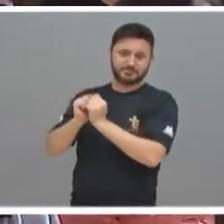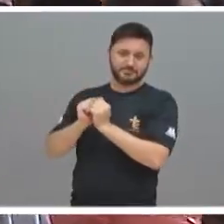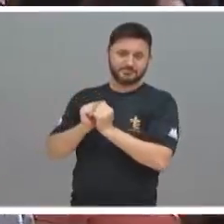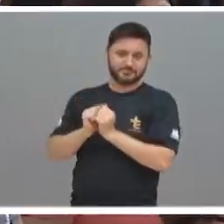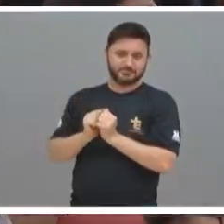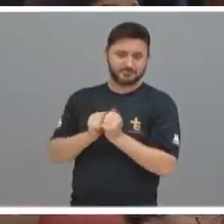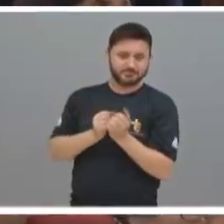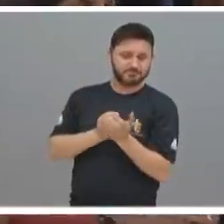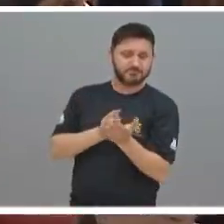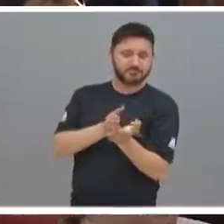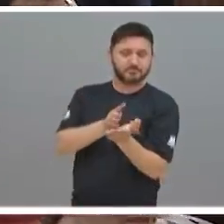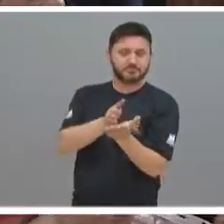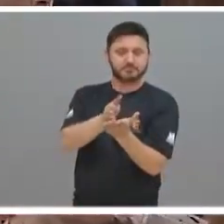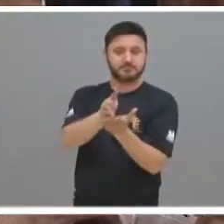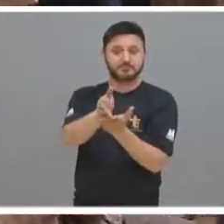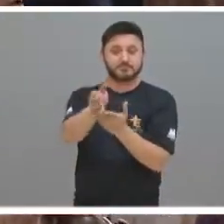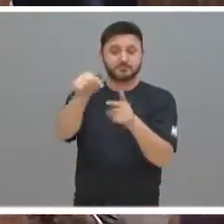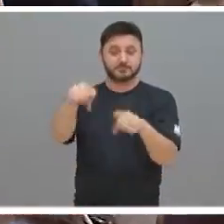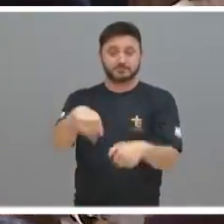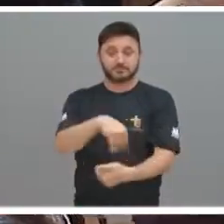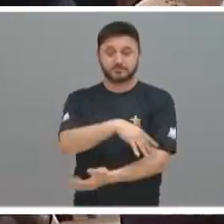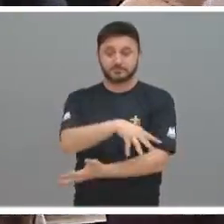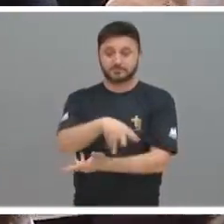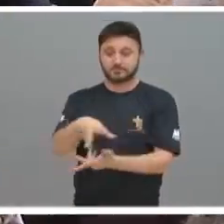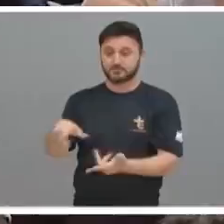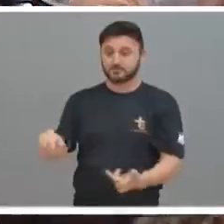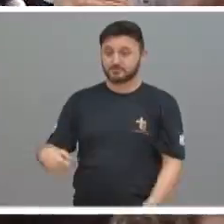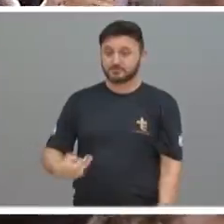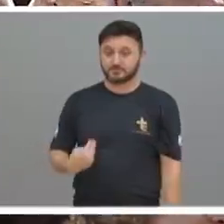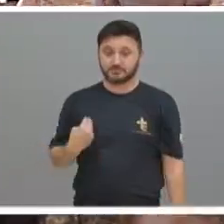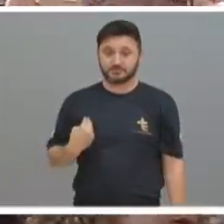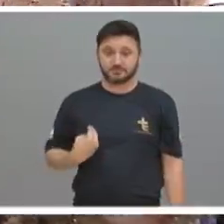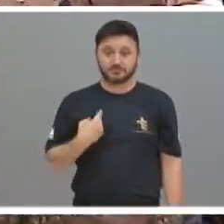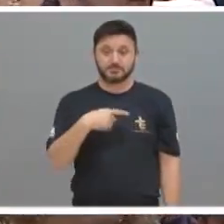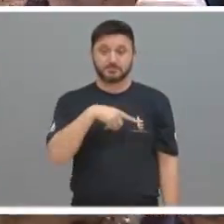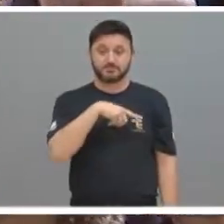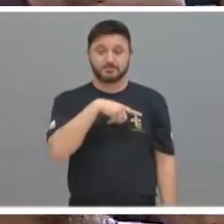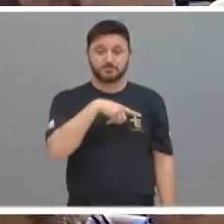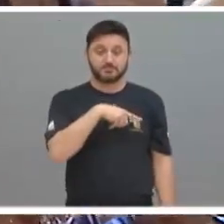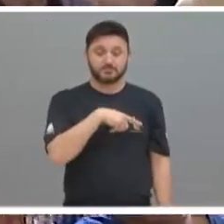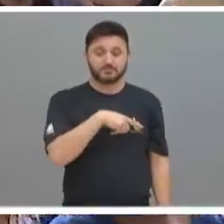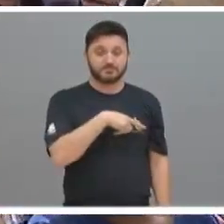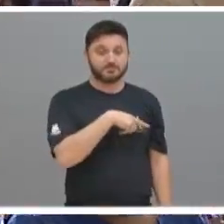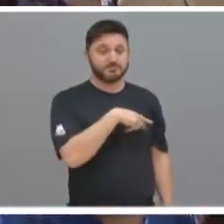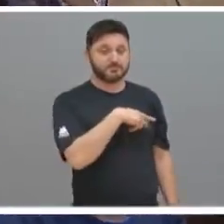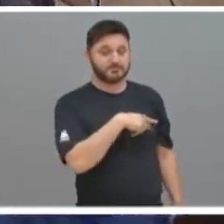Deus, junto a Ele na terra